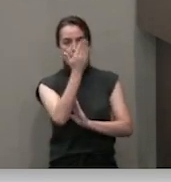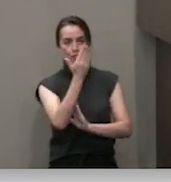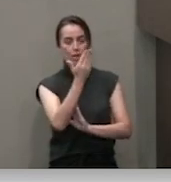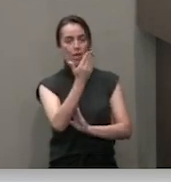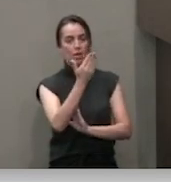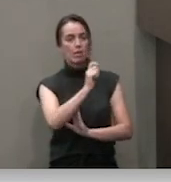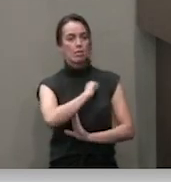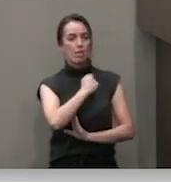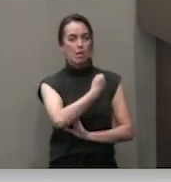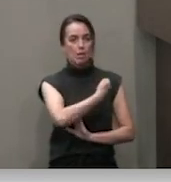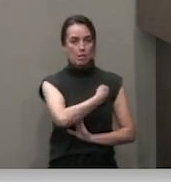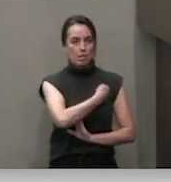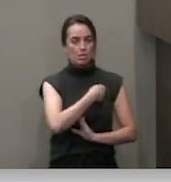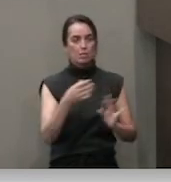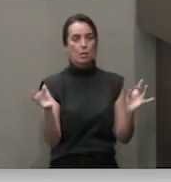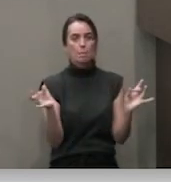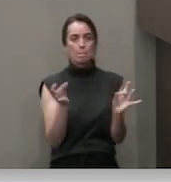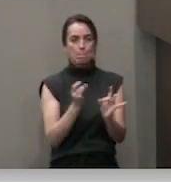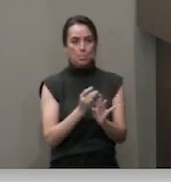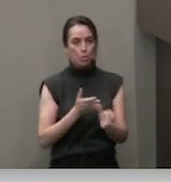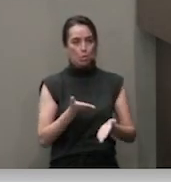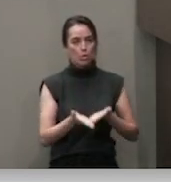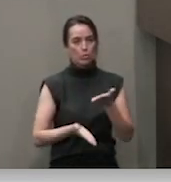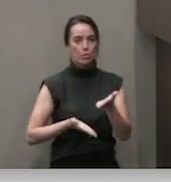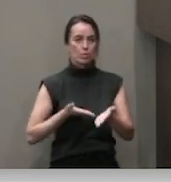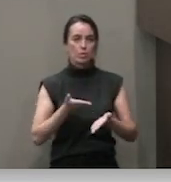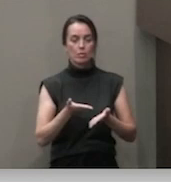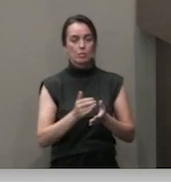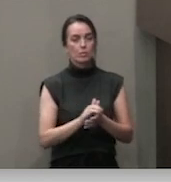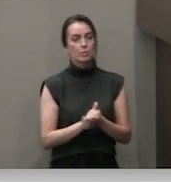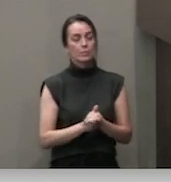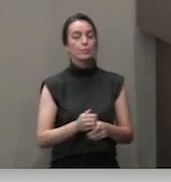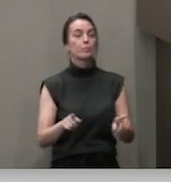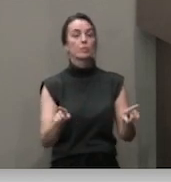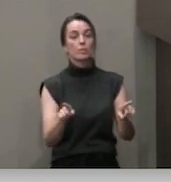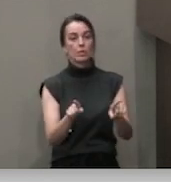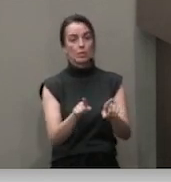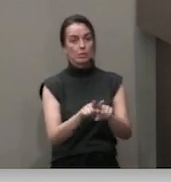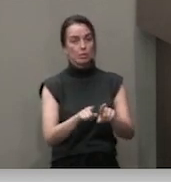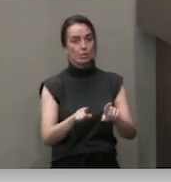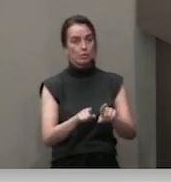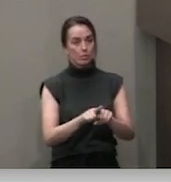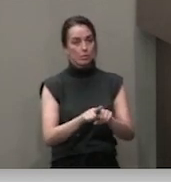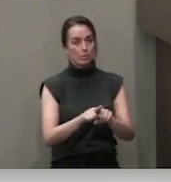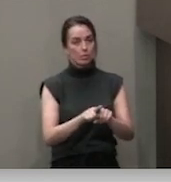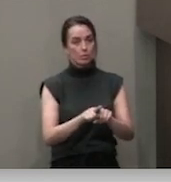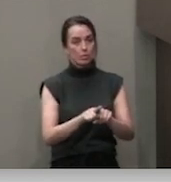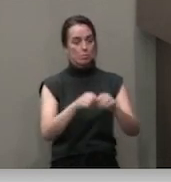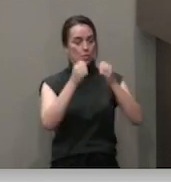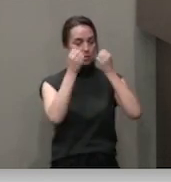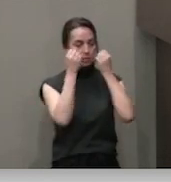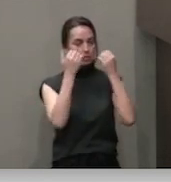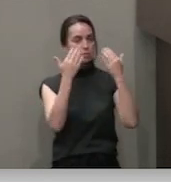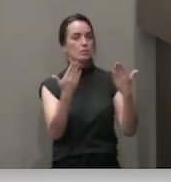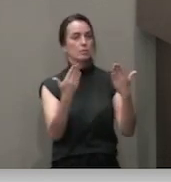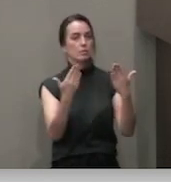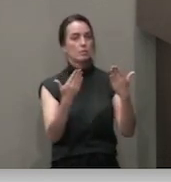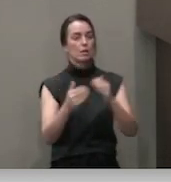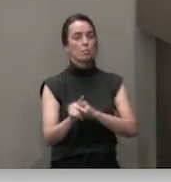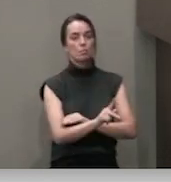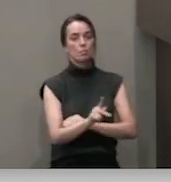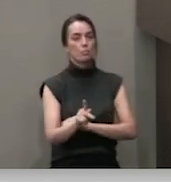pronto atendimento de Passo Fundo Além disso também se distingue pelo Trabalho como professora de Direito Penal e